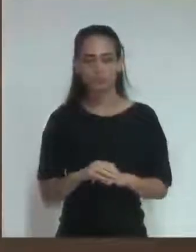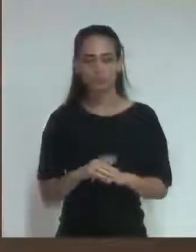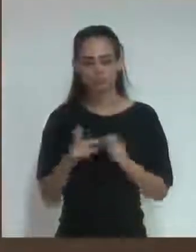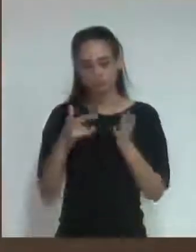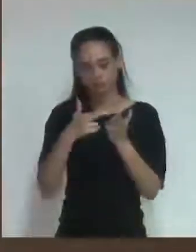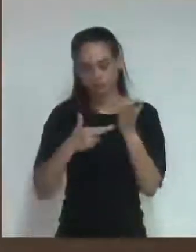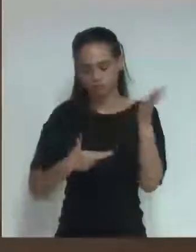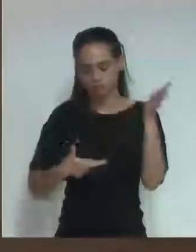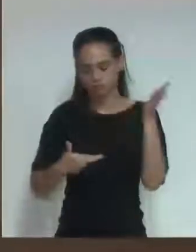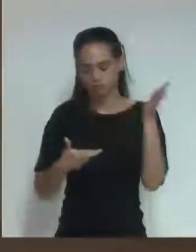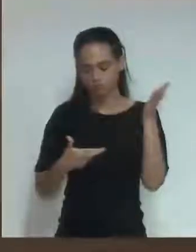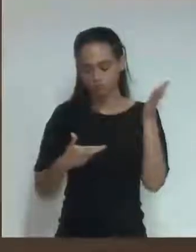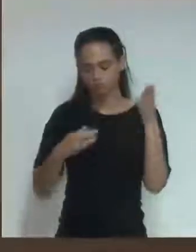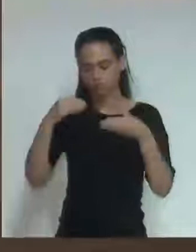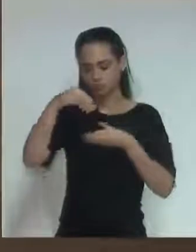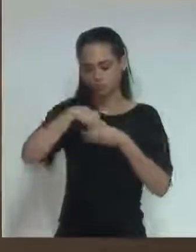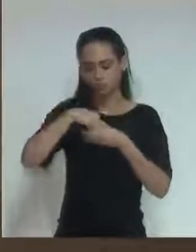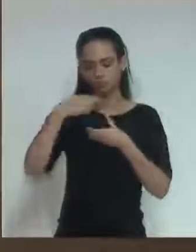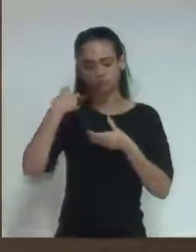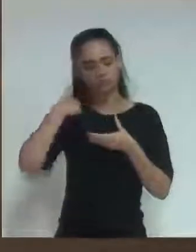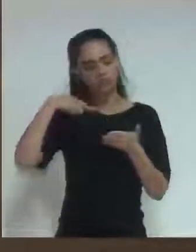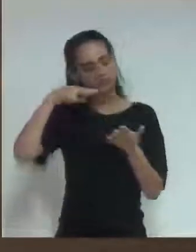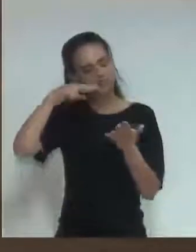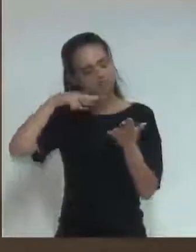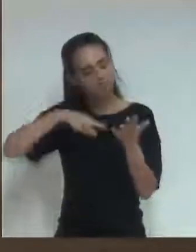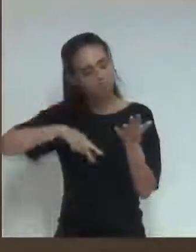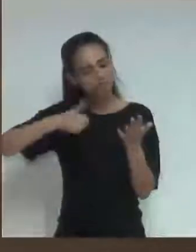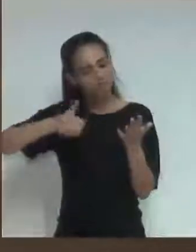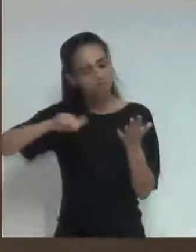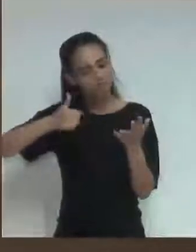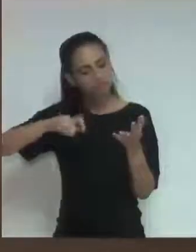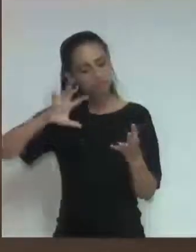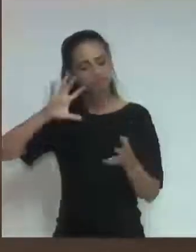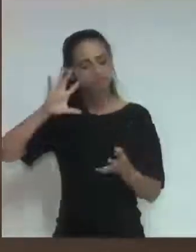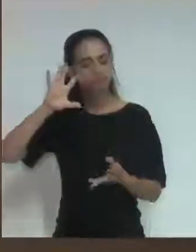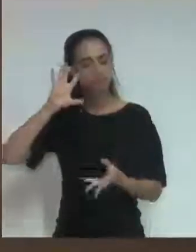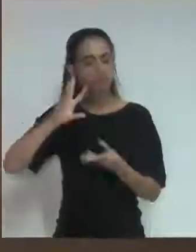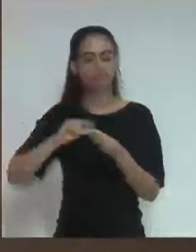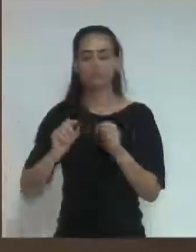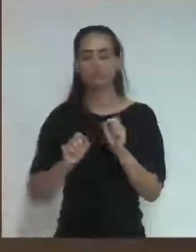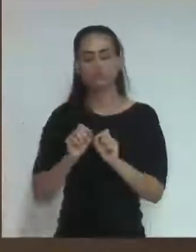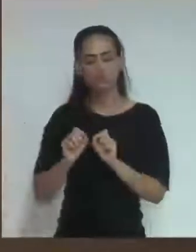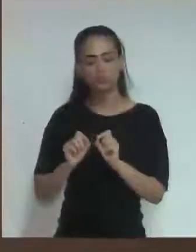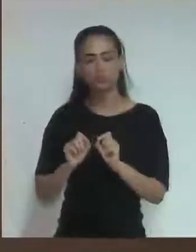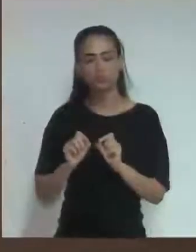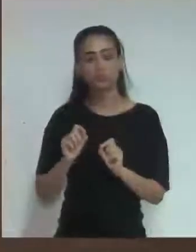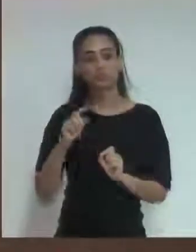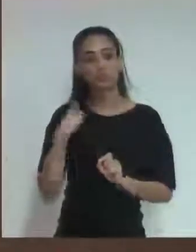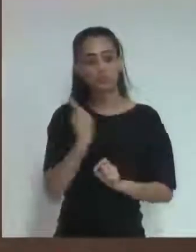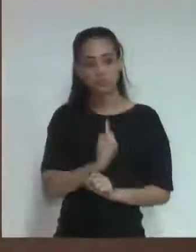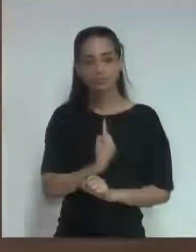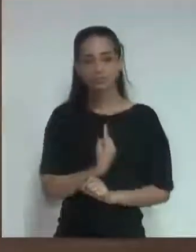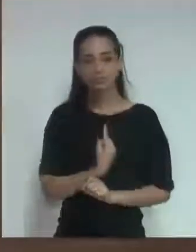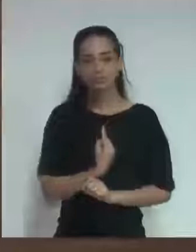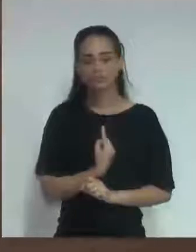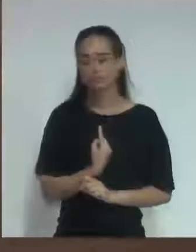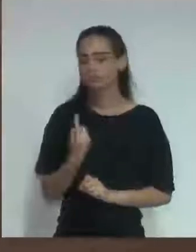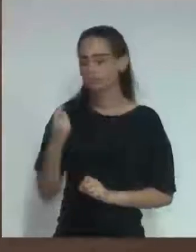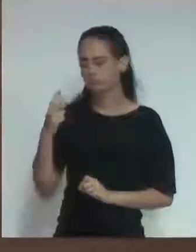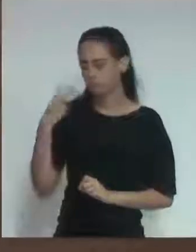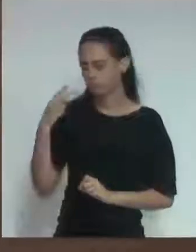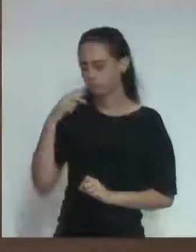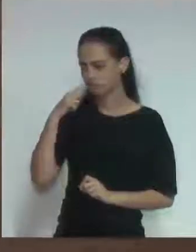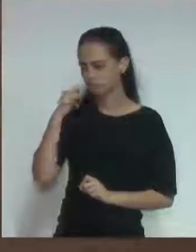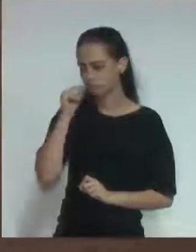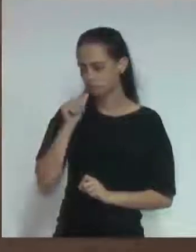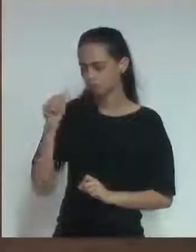minha avaliação, e que é o que consta no relatório. Nós vivemos, vereadora Ana, que é